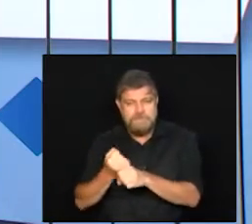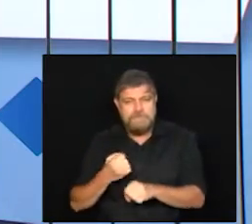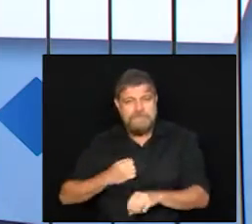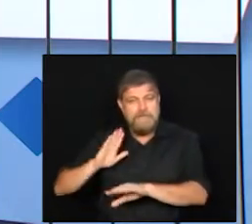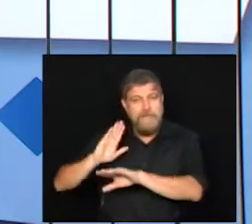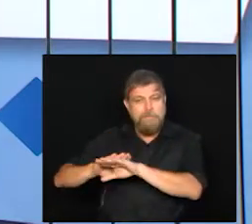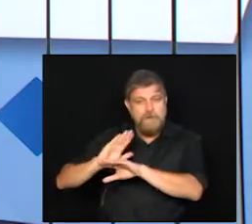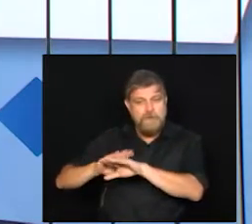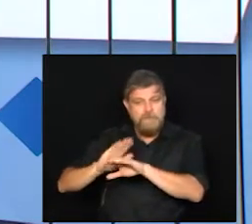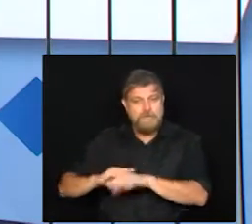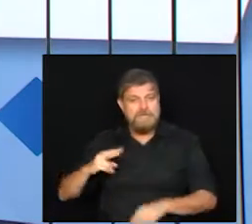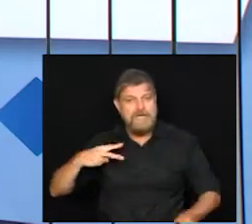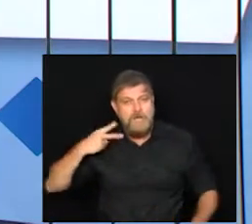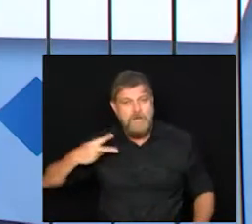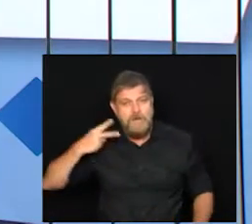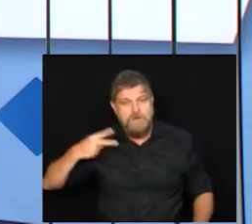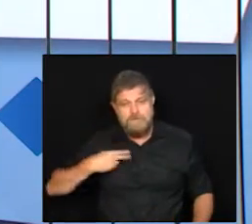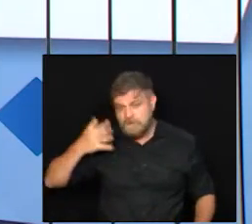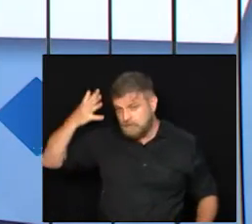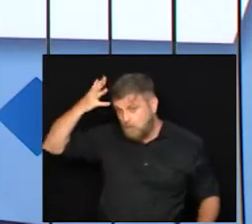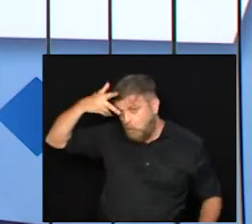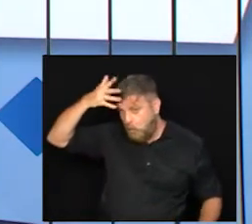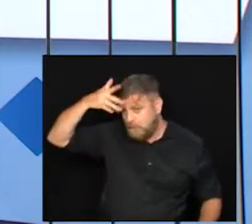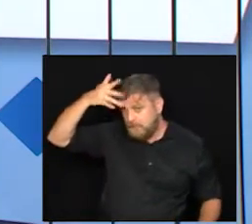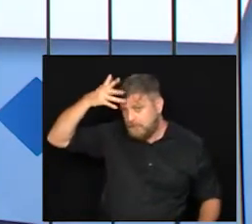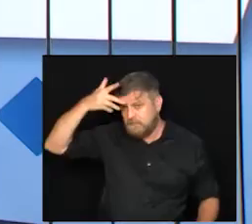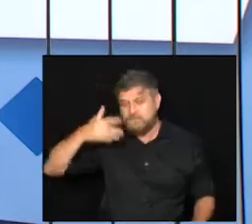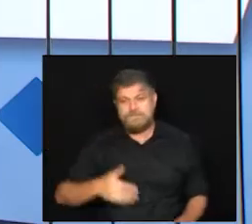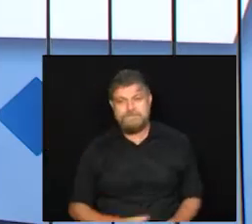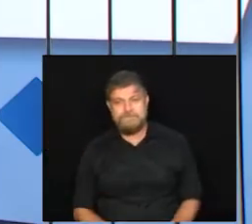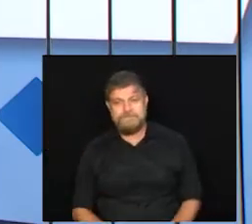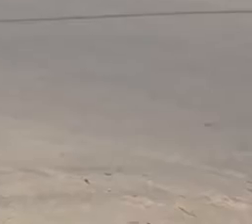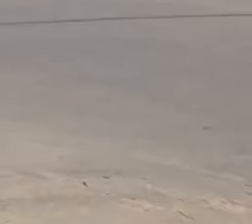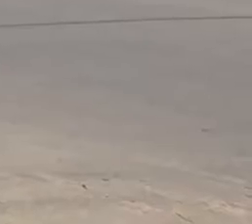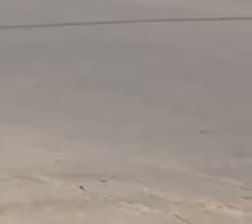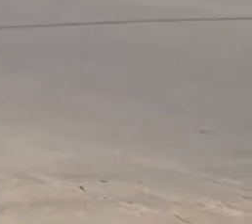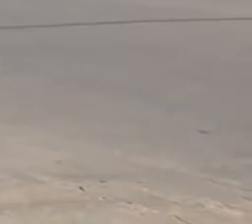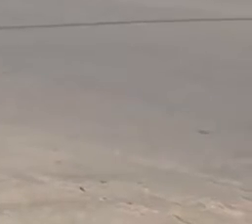da proposta, o vereador Rodrigo da Farmadic.